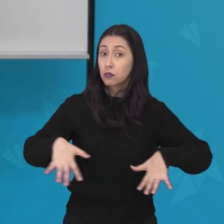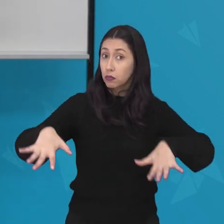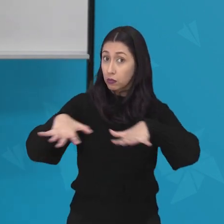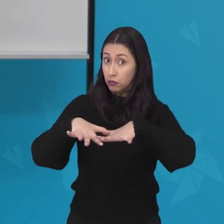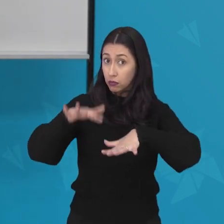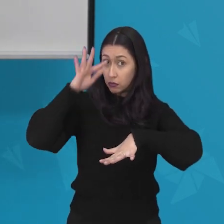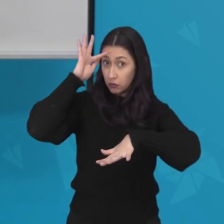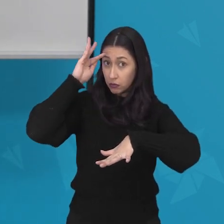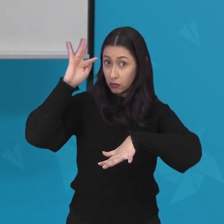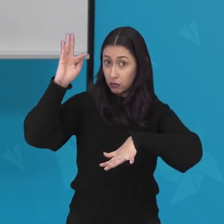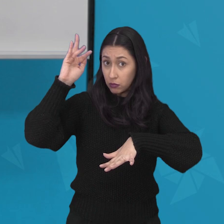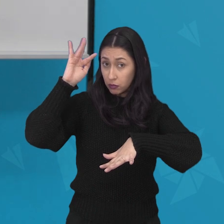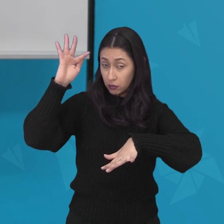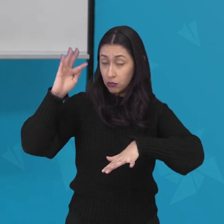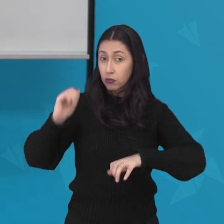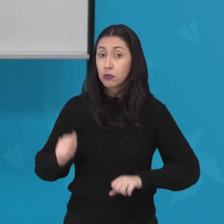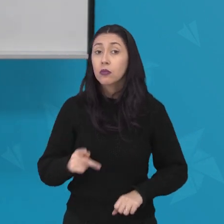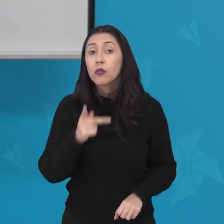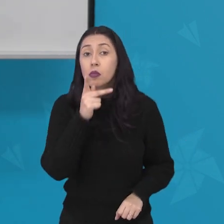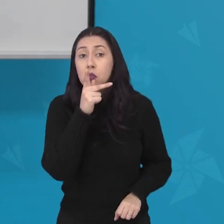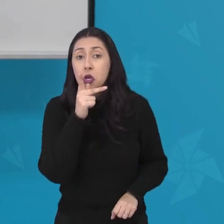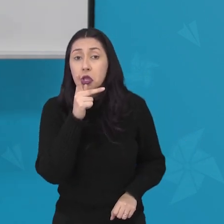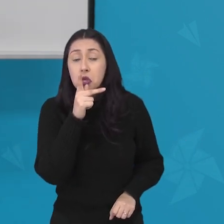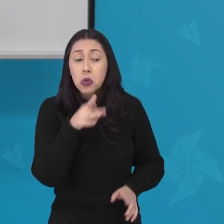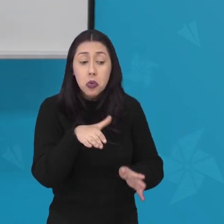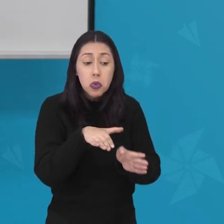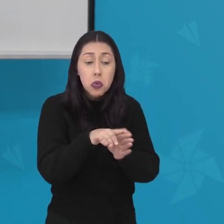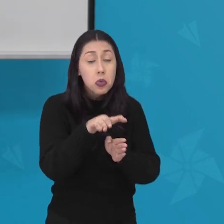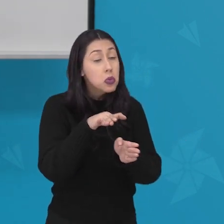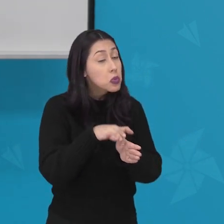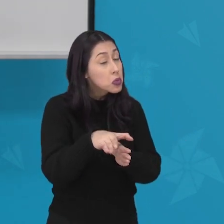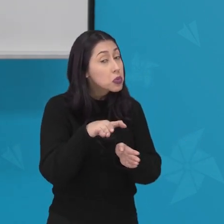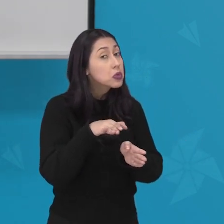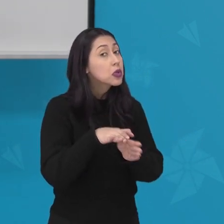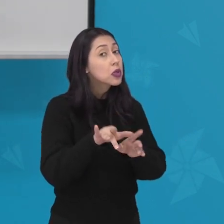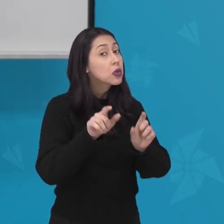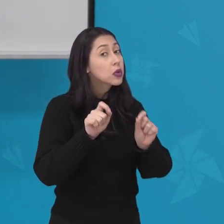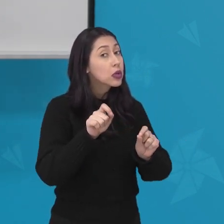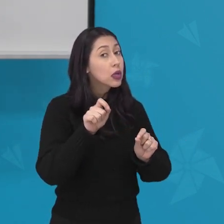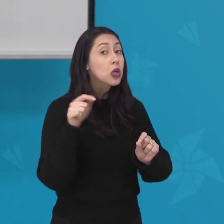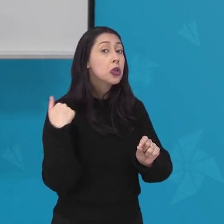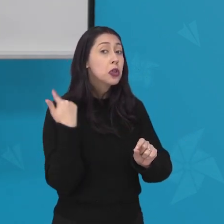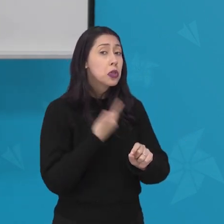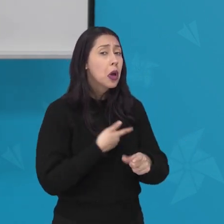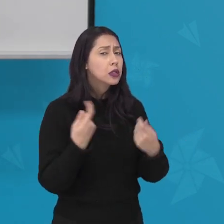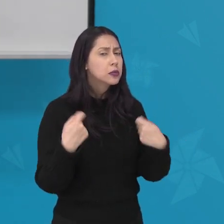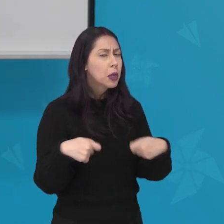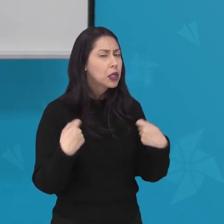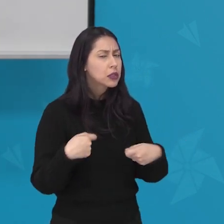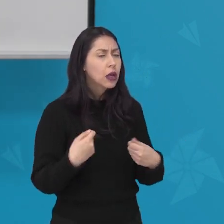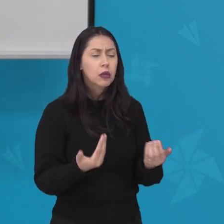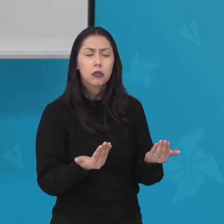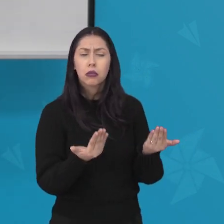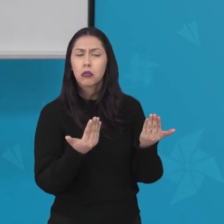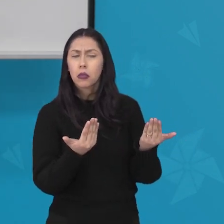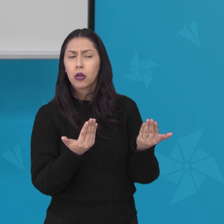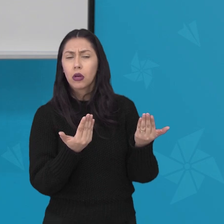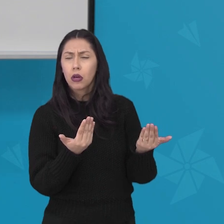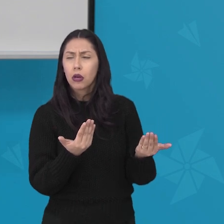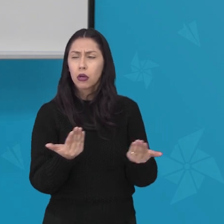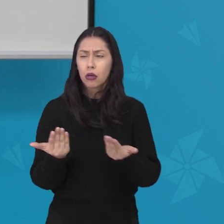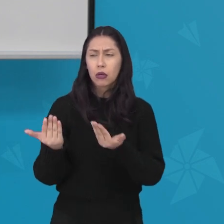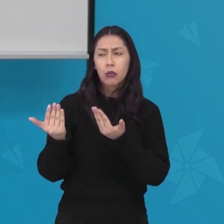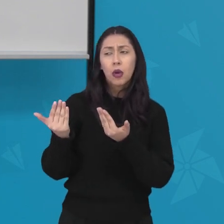filosofia, Platão também sugere que nós alimentemos uma certa desconfiança em